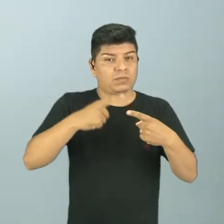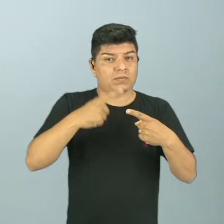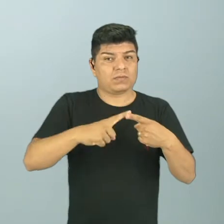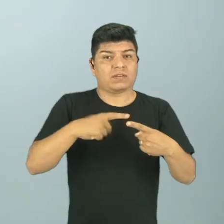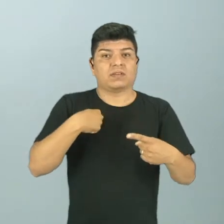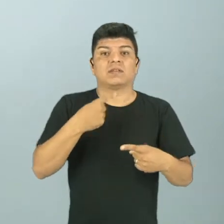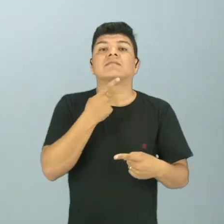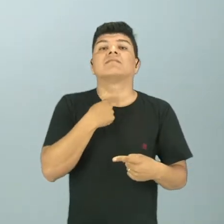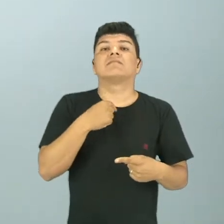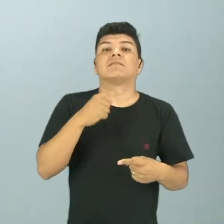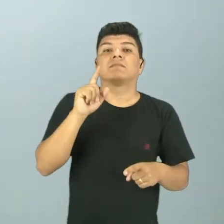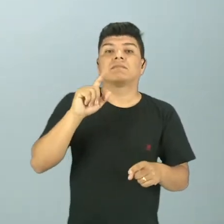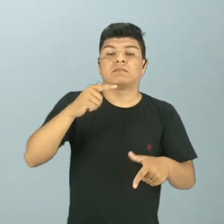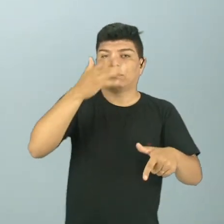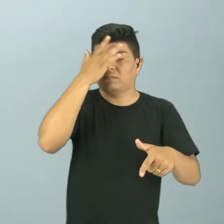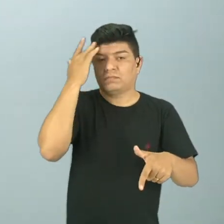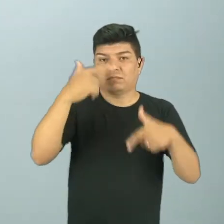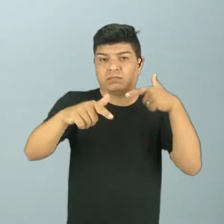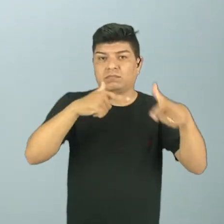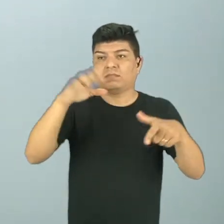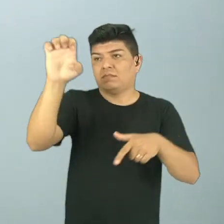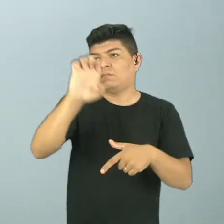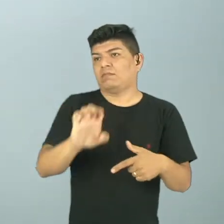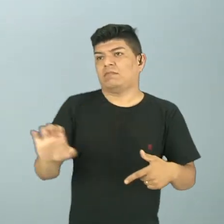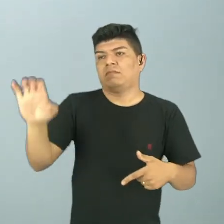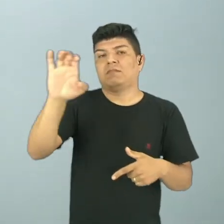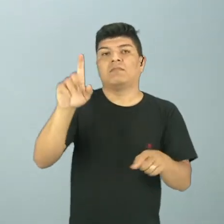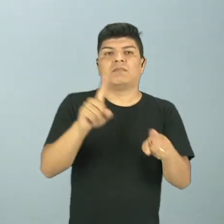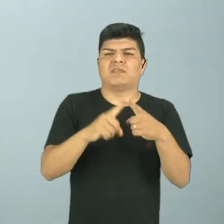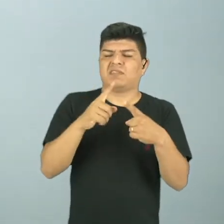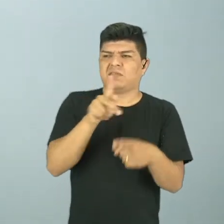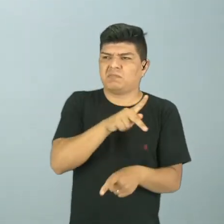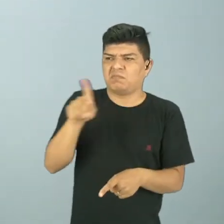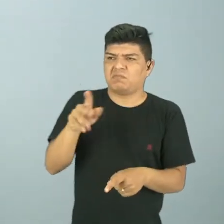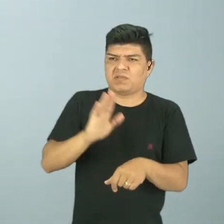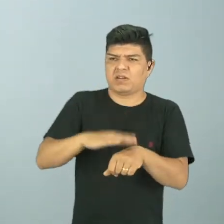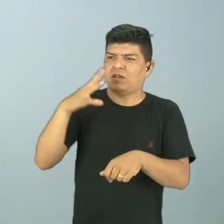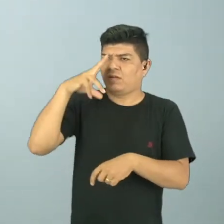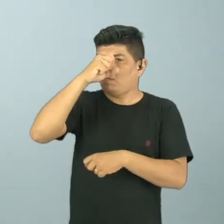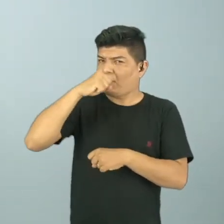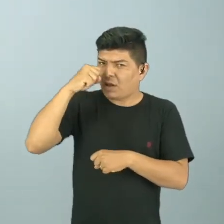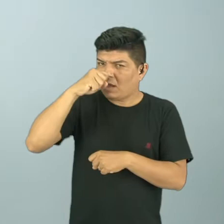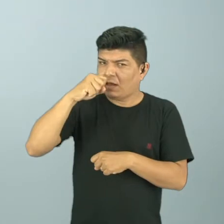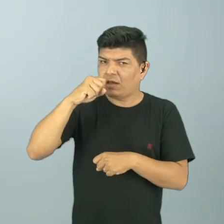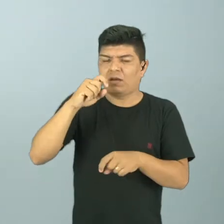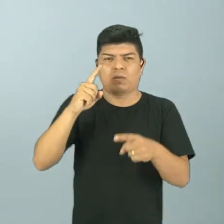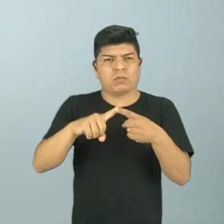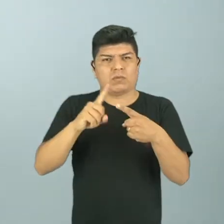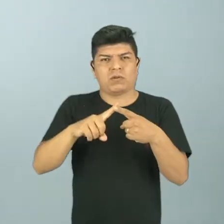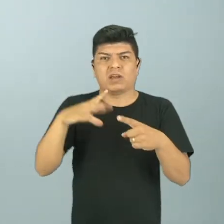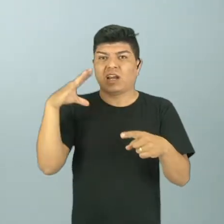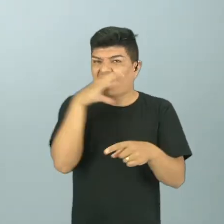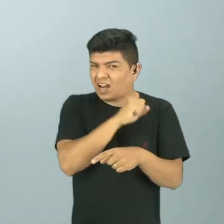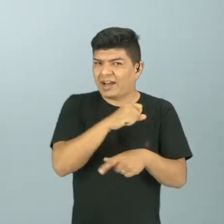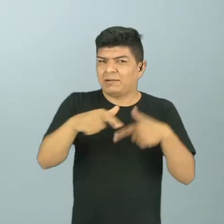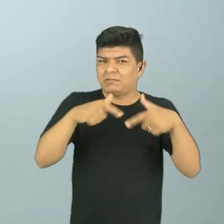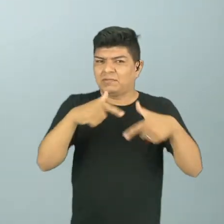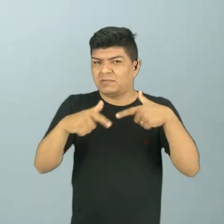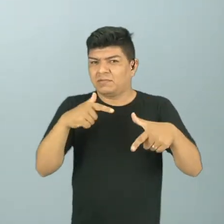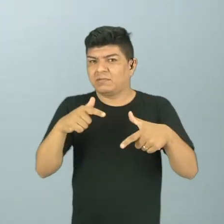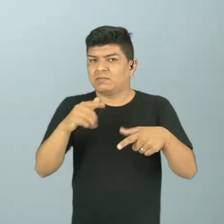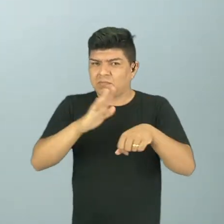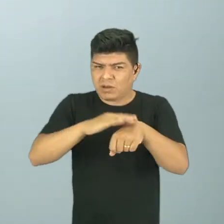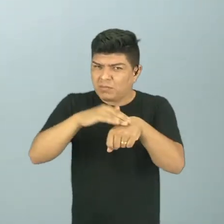um interesse na mão de obra europeia. Ah, professora, porque eles eram mais fortes, porque eles trabalhavam mais rápido, porque eles produziam